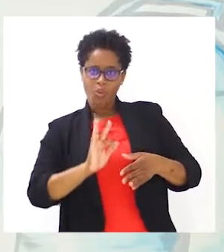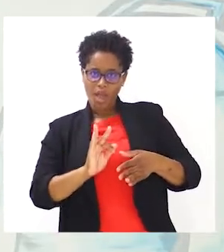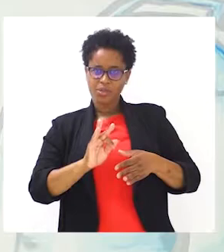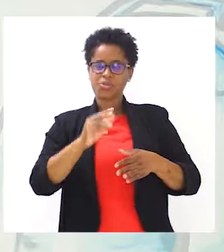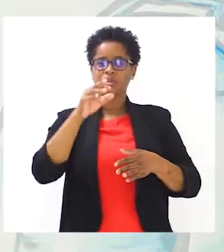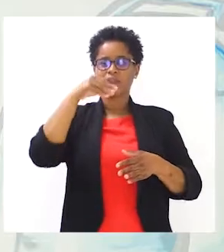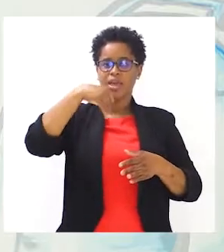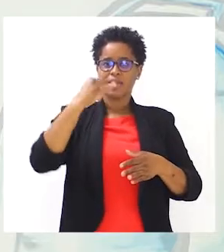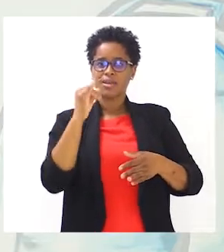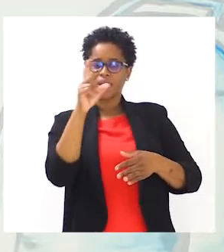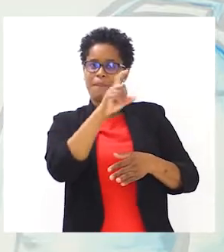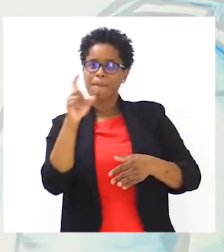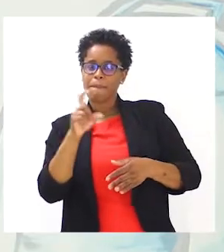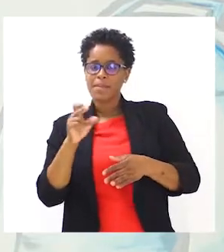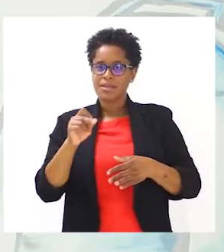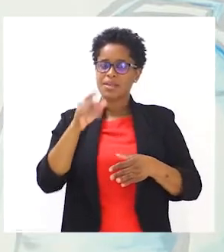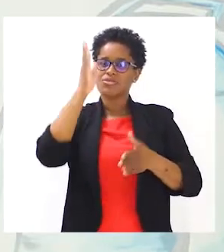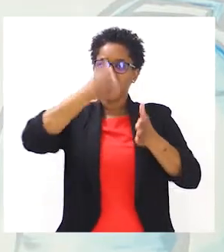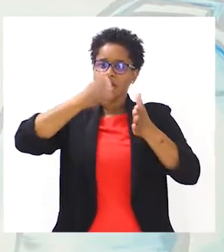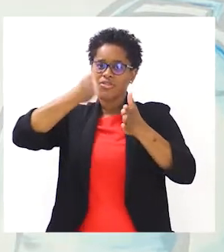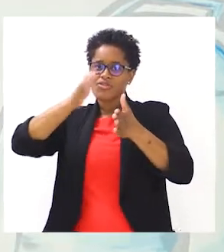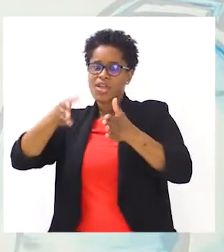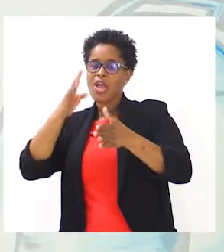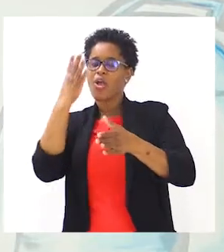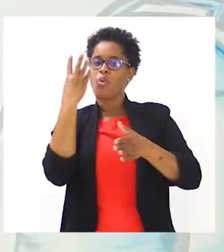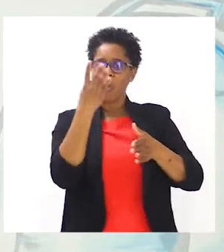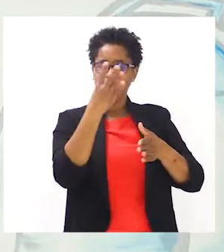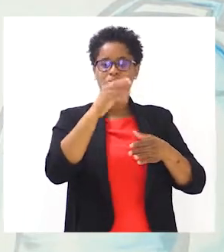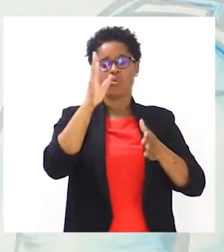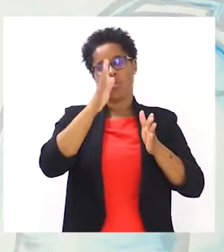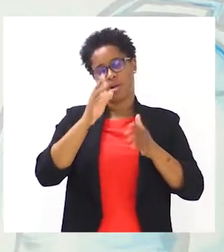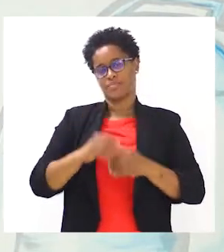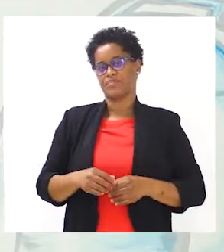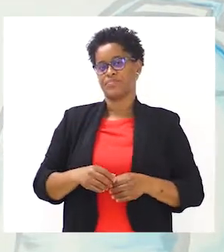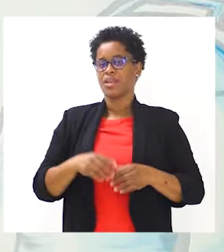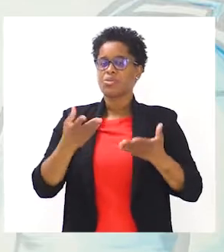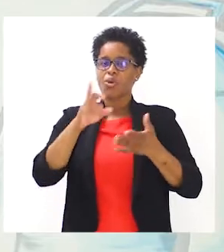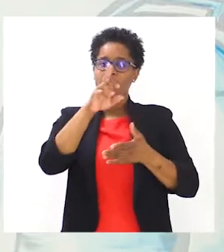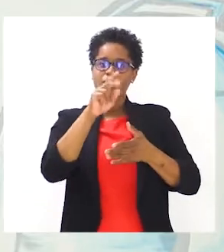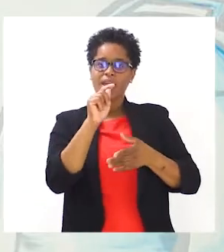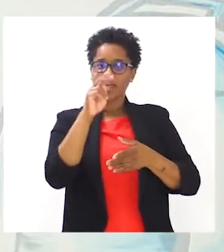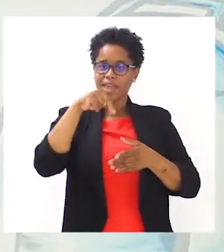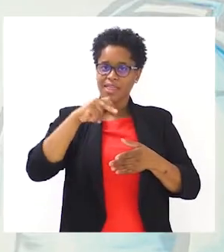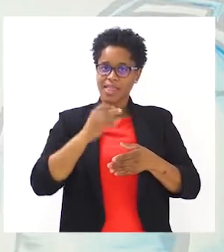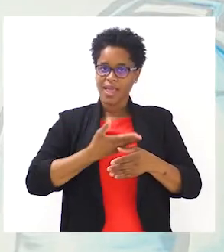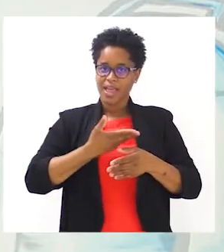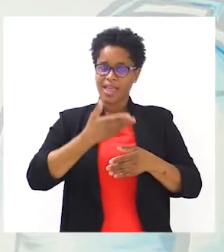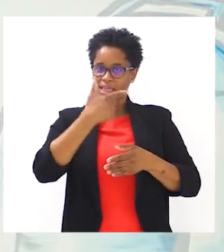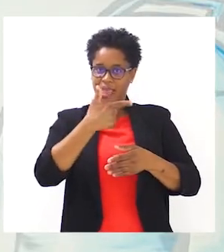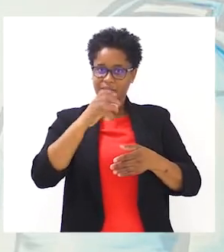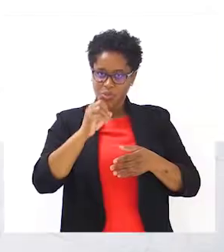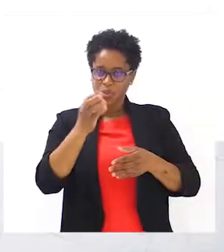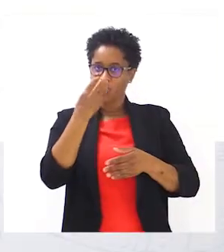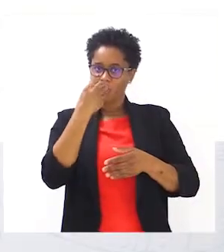pizza está dividida em 4 quartos, não é? Então, o Renato comeu 1/4.